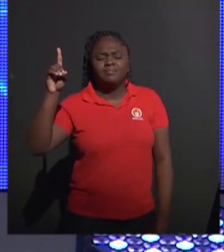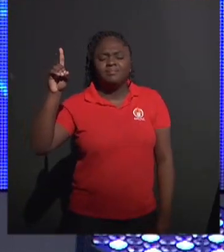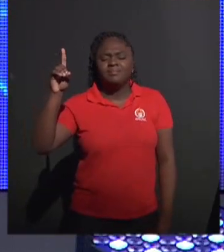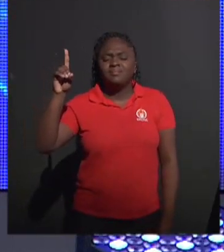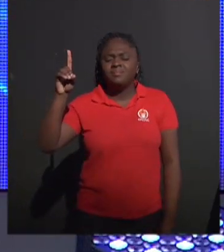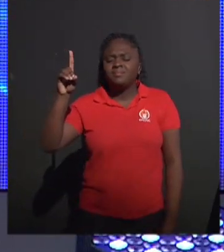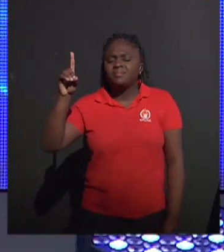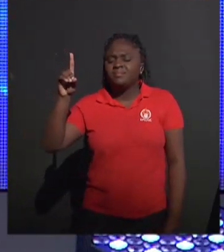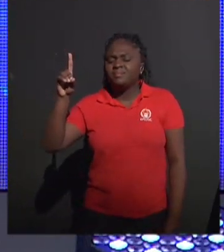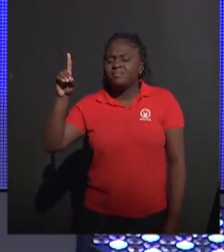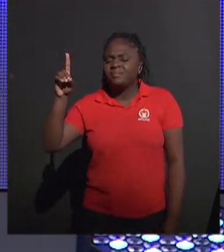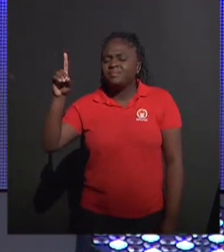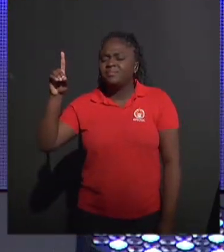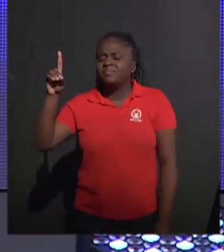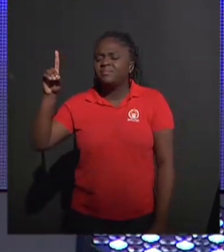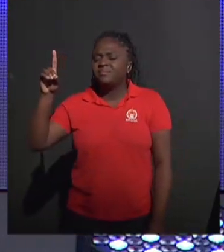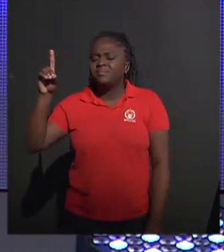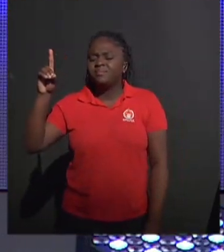Deus.